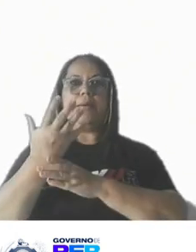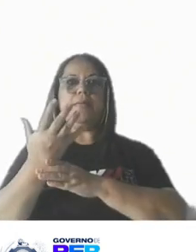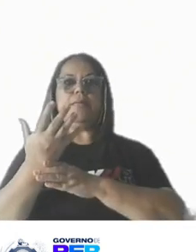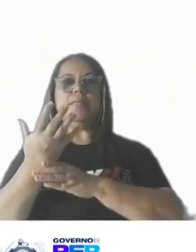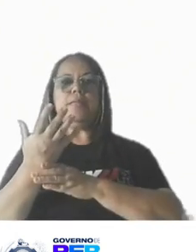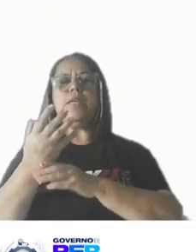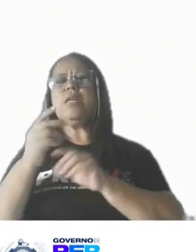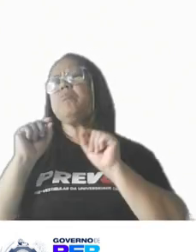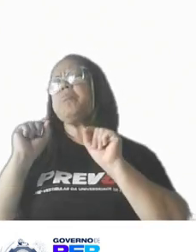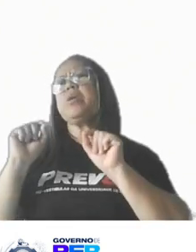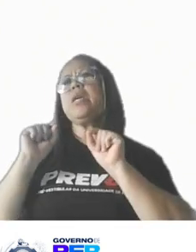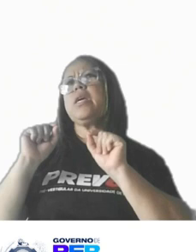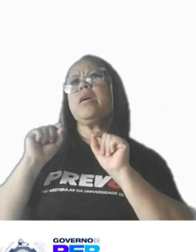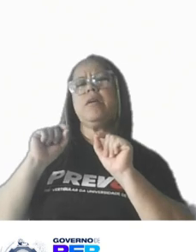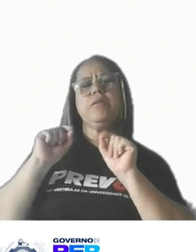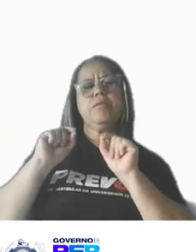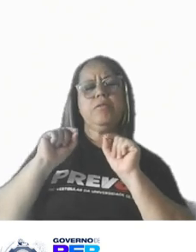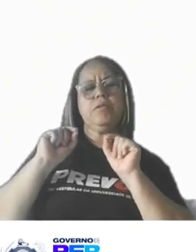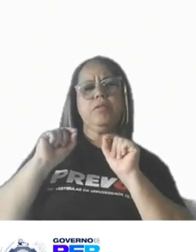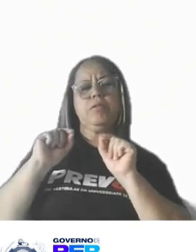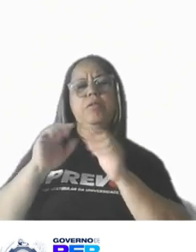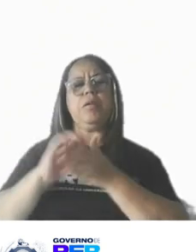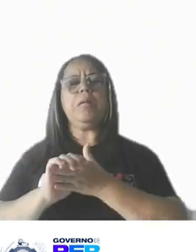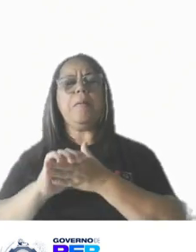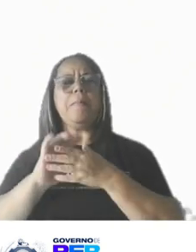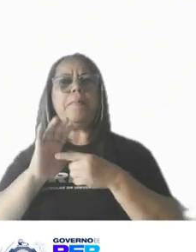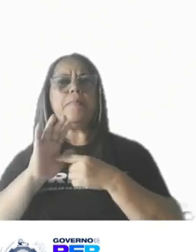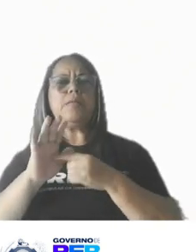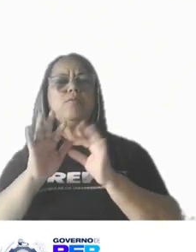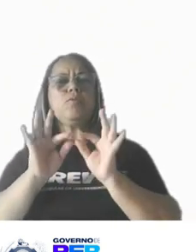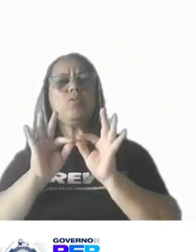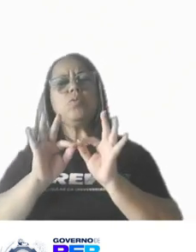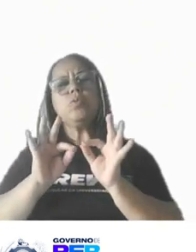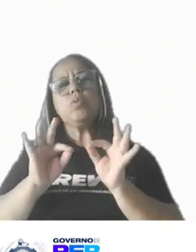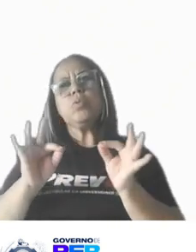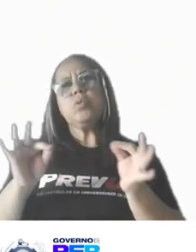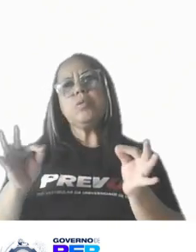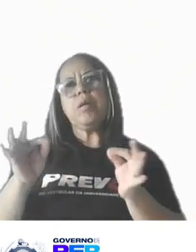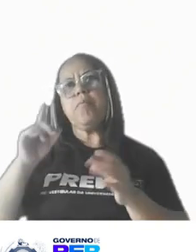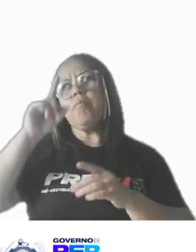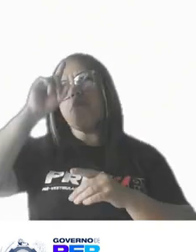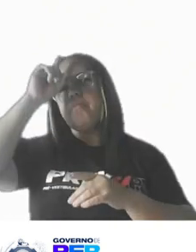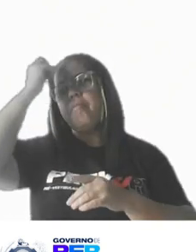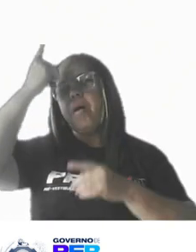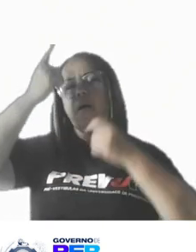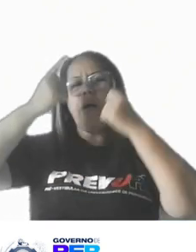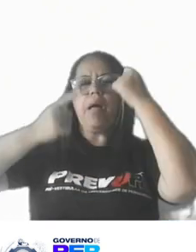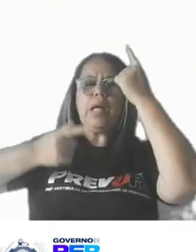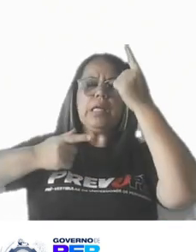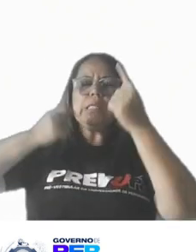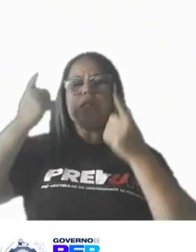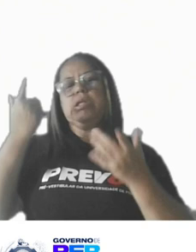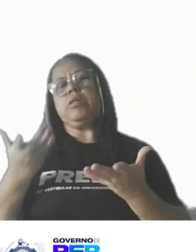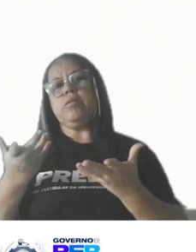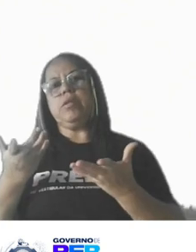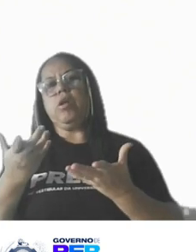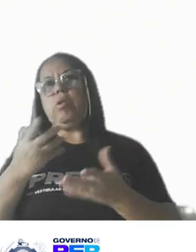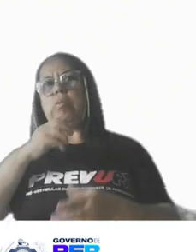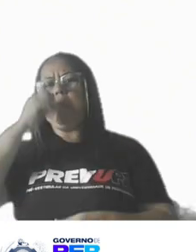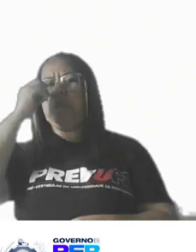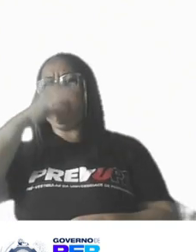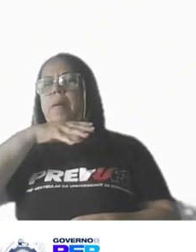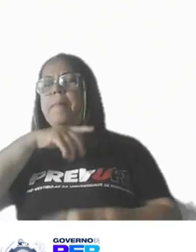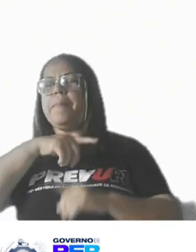eufemismo é um recurso estilístico que consiste em suavizar uma ideia desagradável ou grosseira por meio de uma